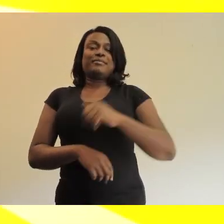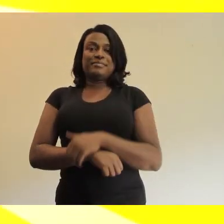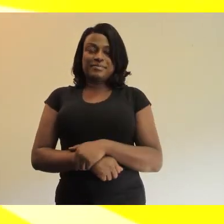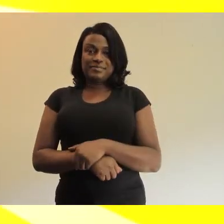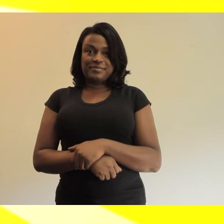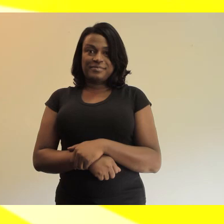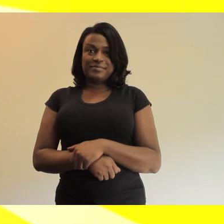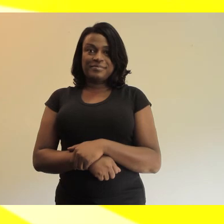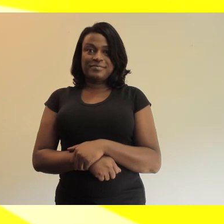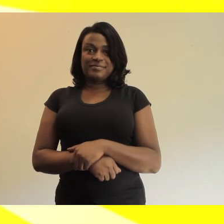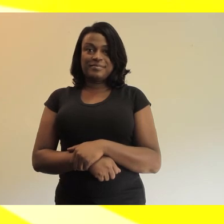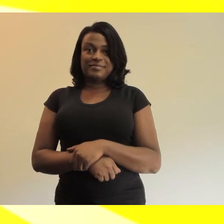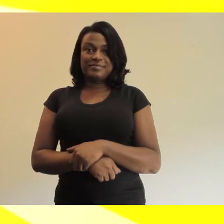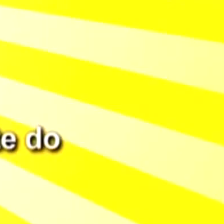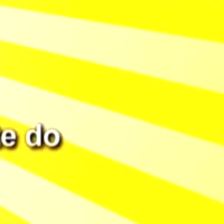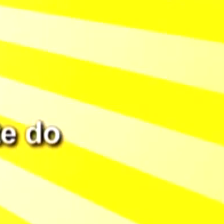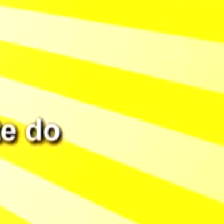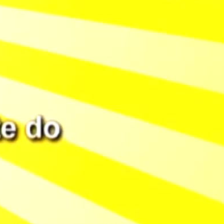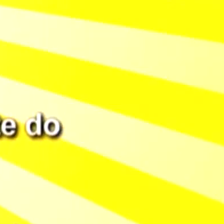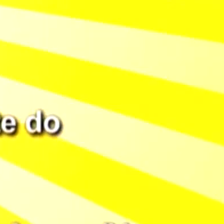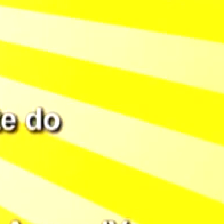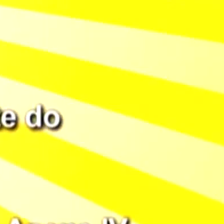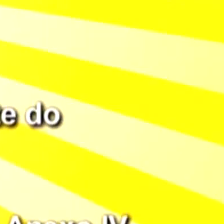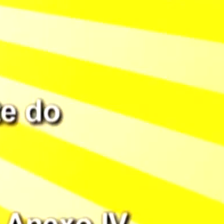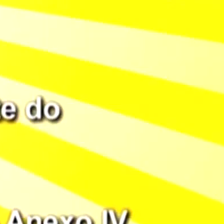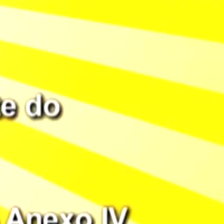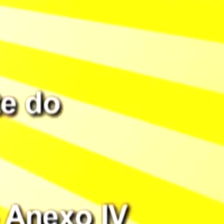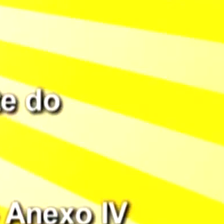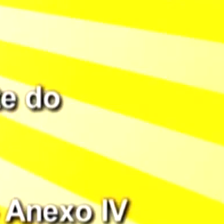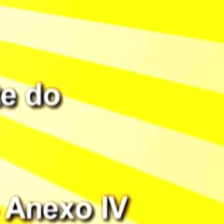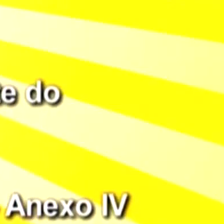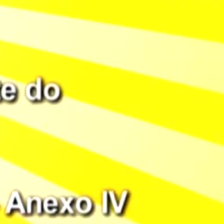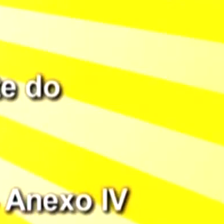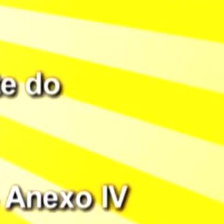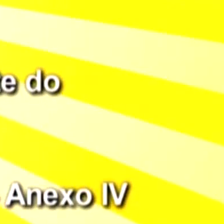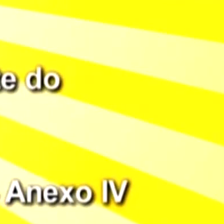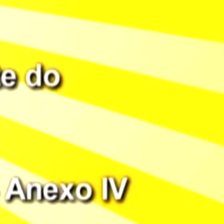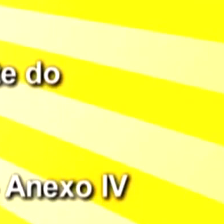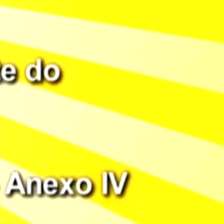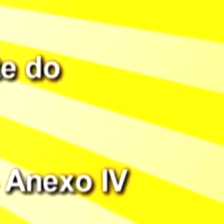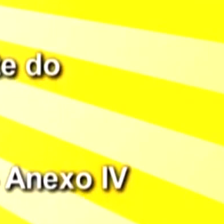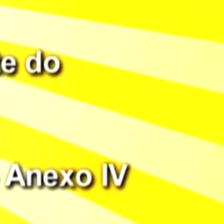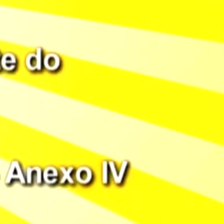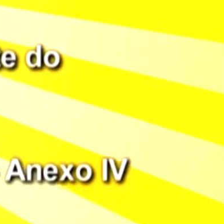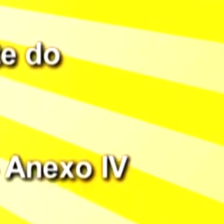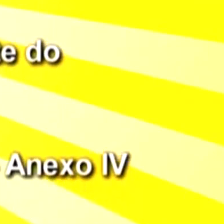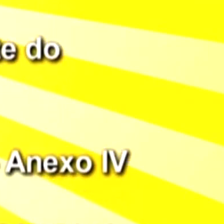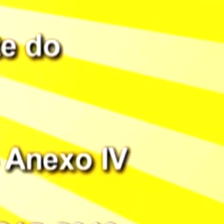Gabinete do deputado federal Jean willes endereço Câmara dos Deputados gabinete